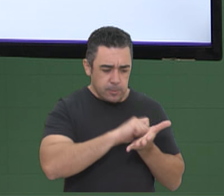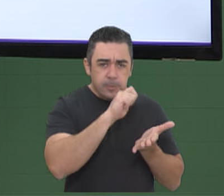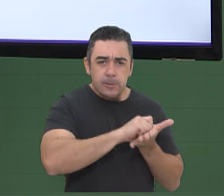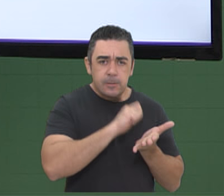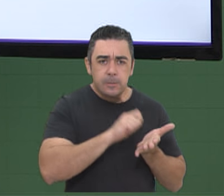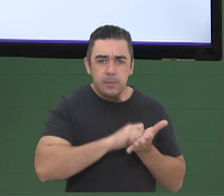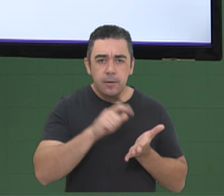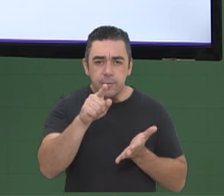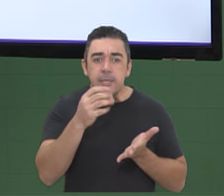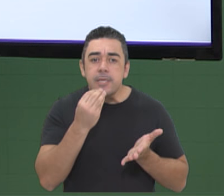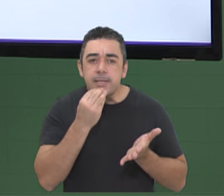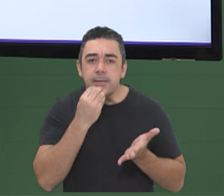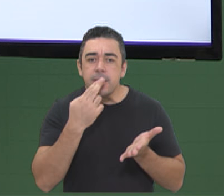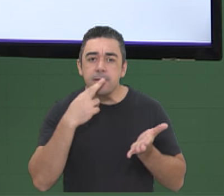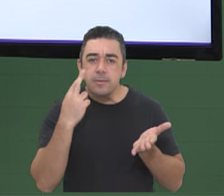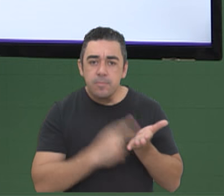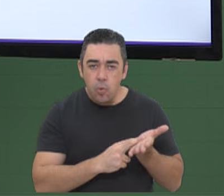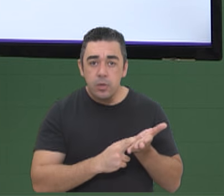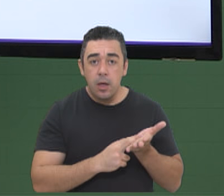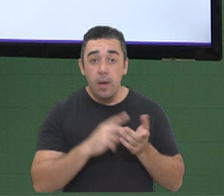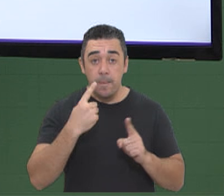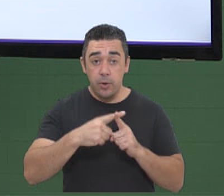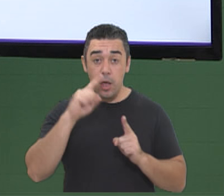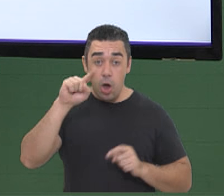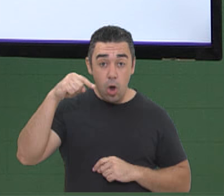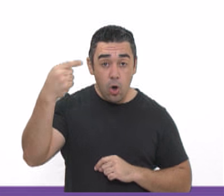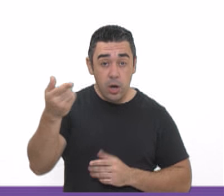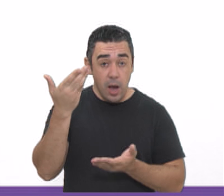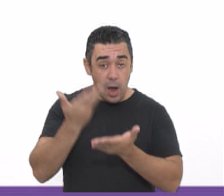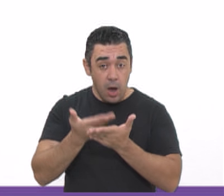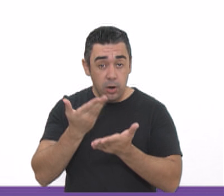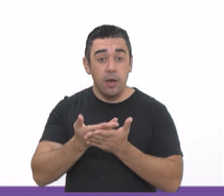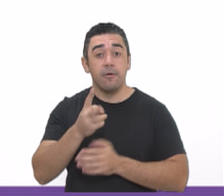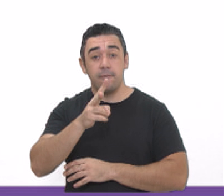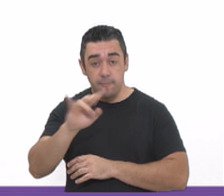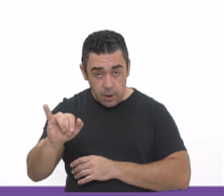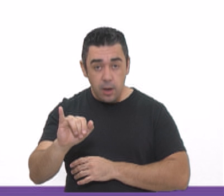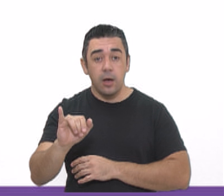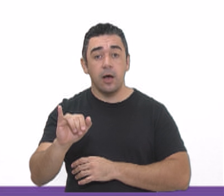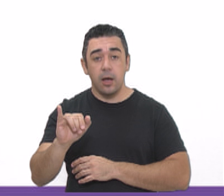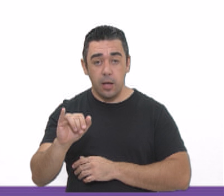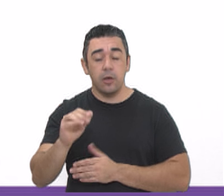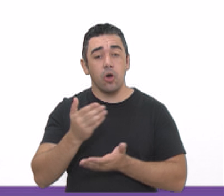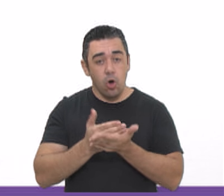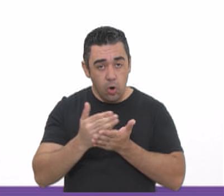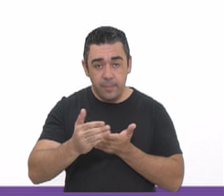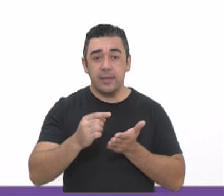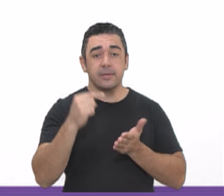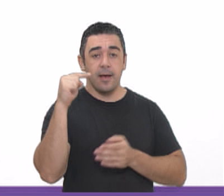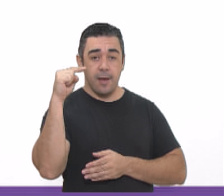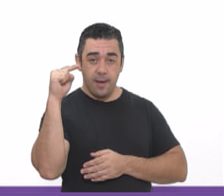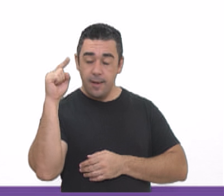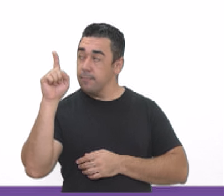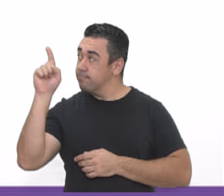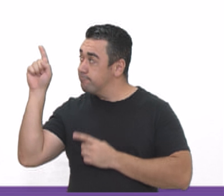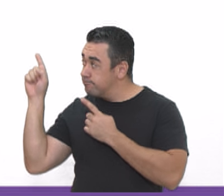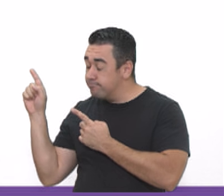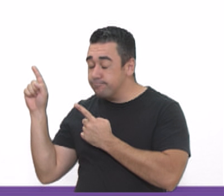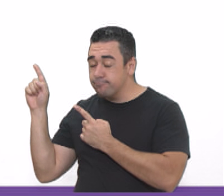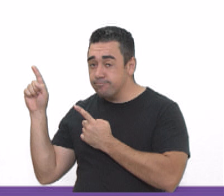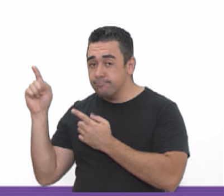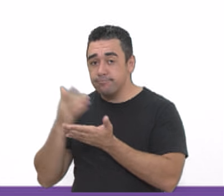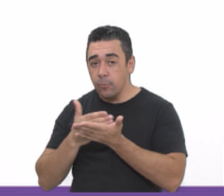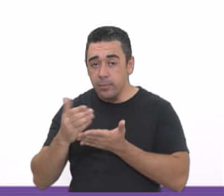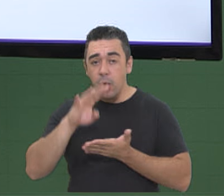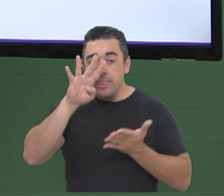de vocês que para a próxima aula a gente vai tomar a partir daqui. O que